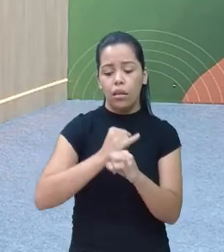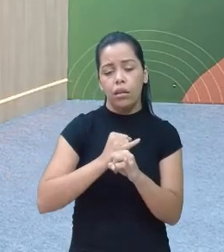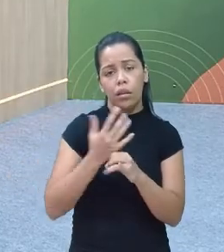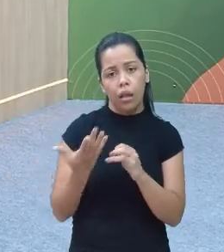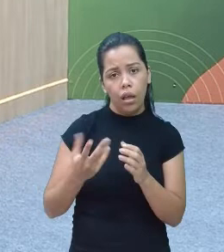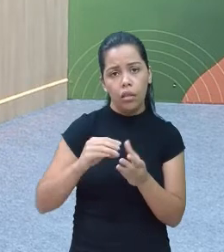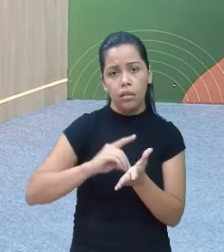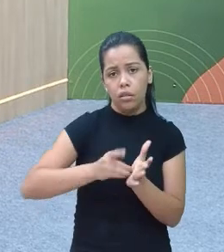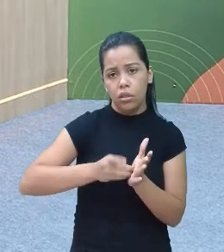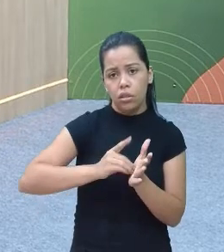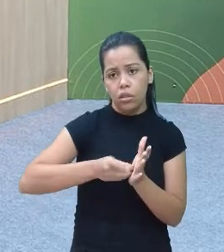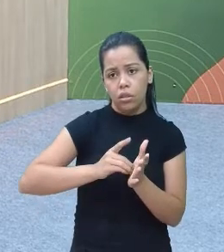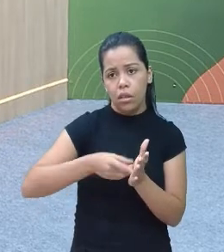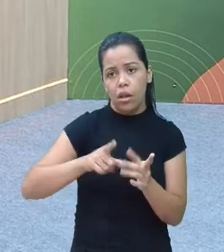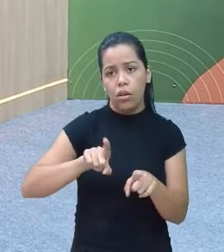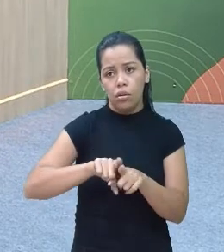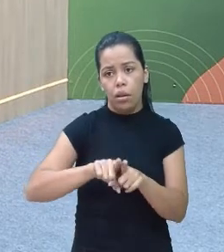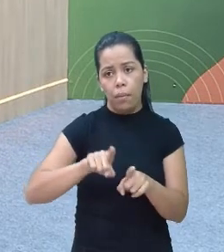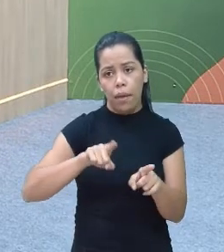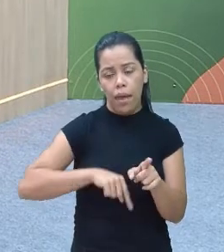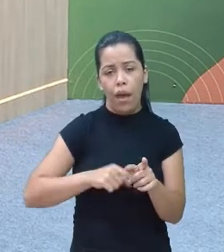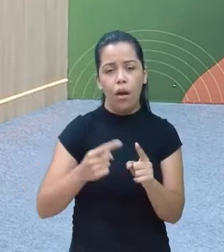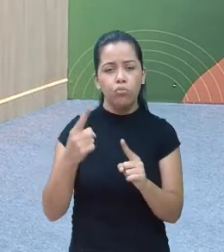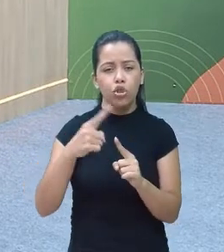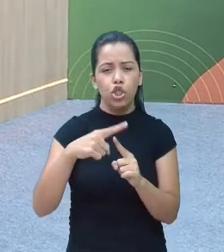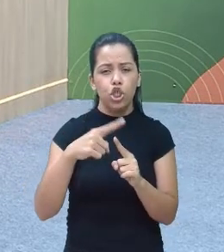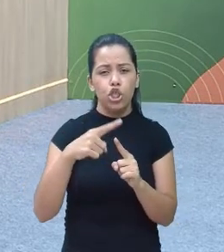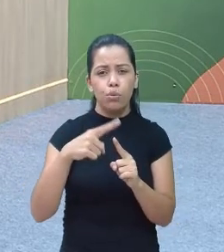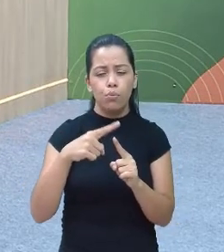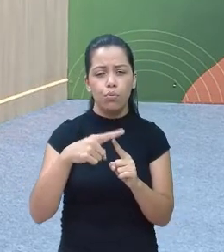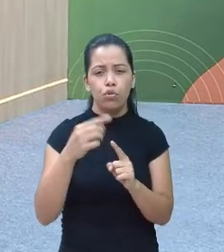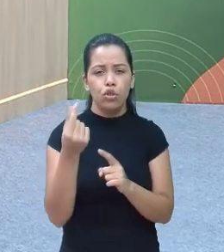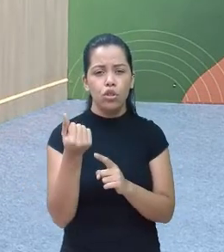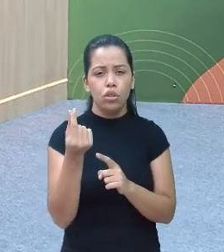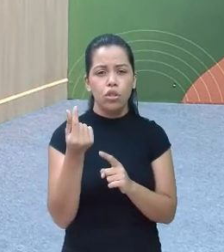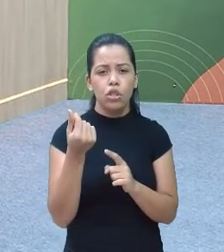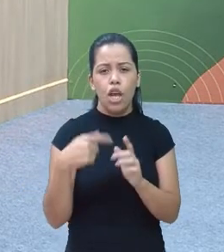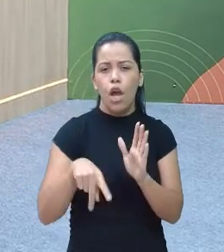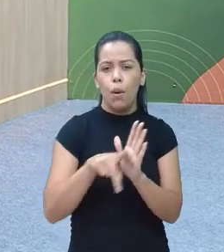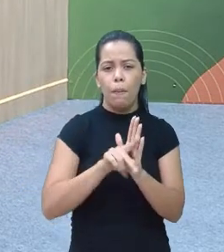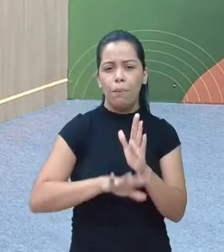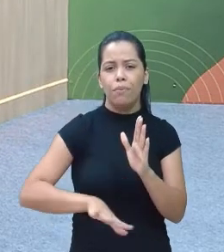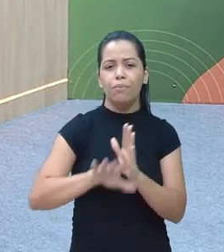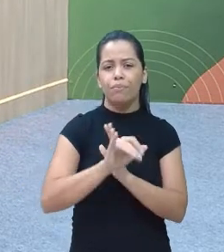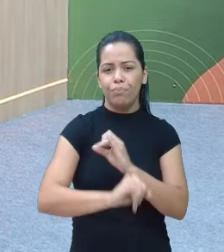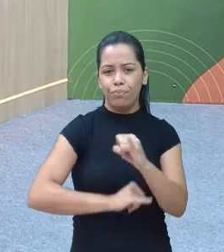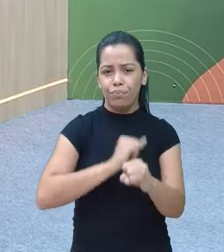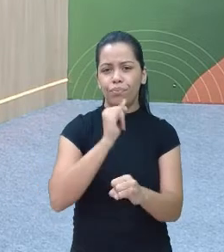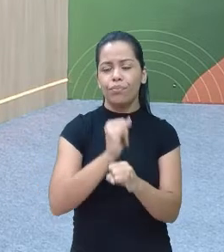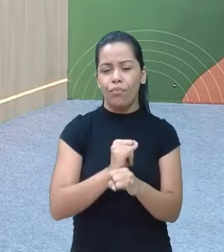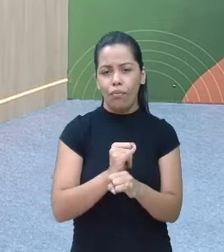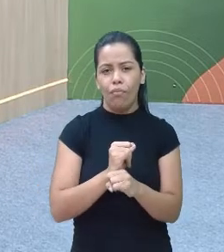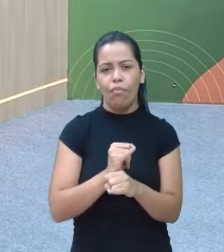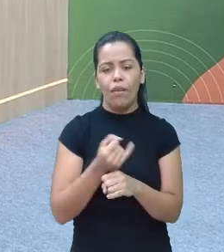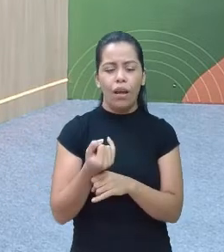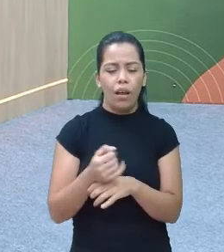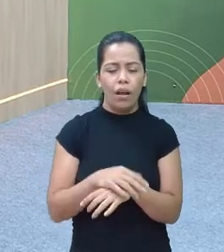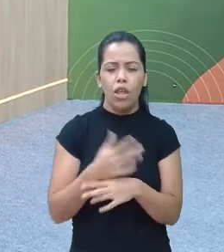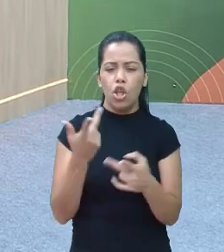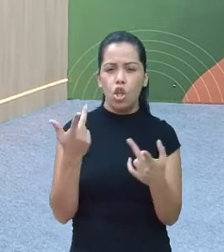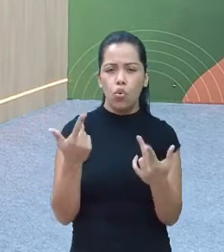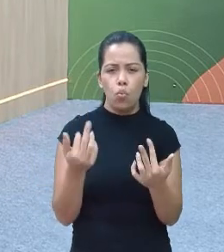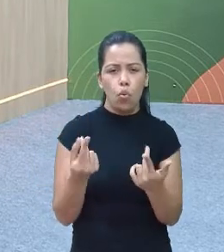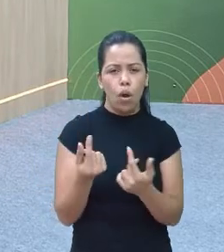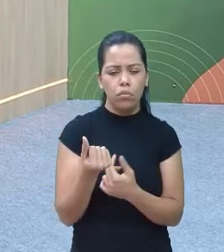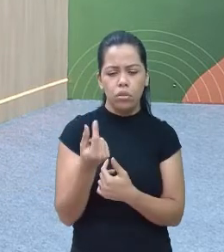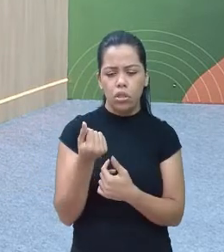é a criptomoeda, que é um tipo de dinheiro, como as outras moedas que nós conhecemos, o real, o dólar, etc. Só que ela